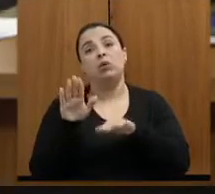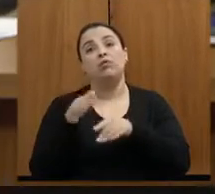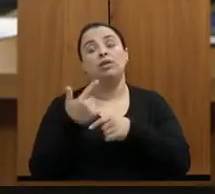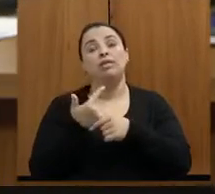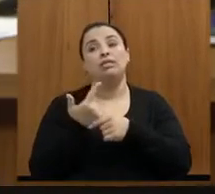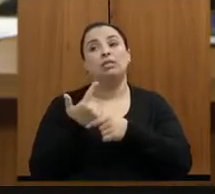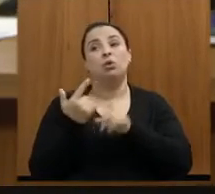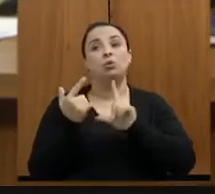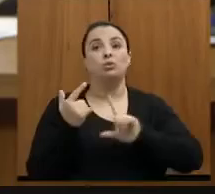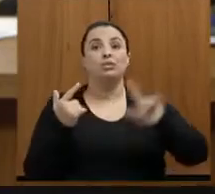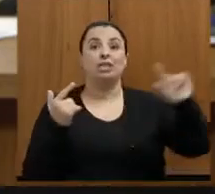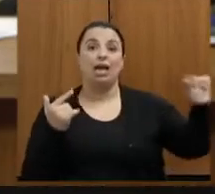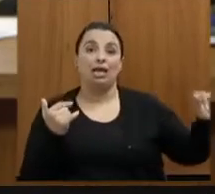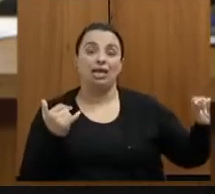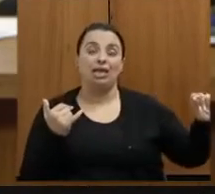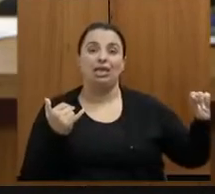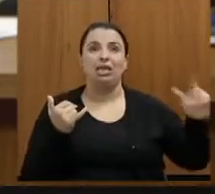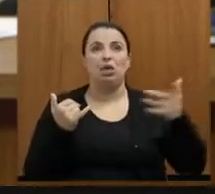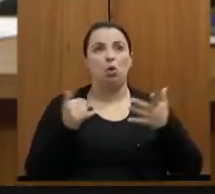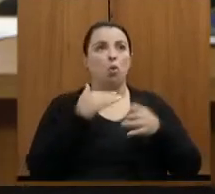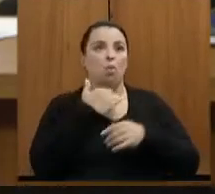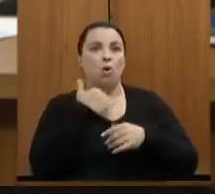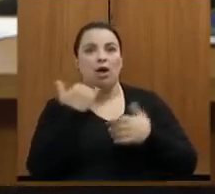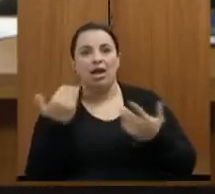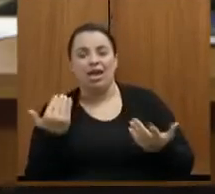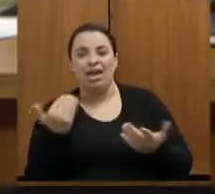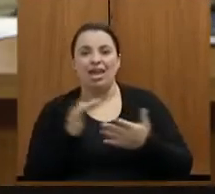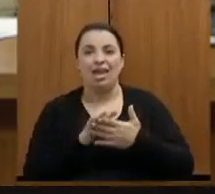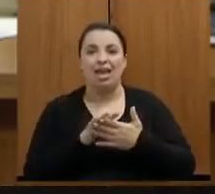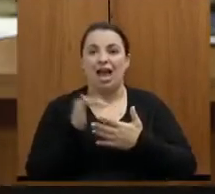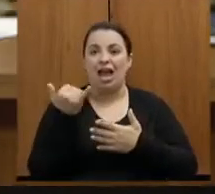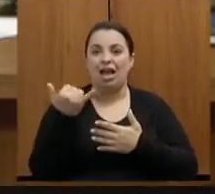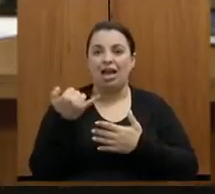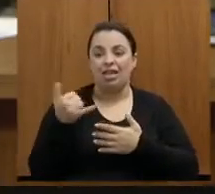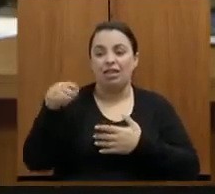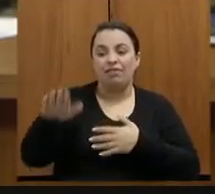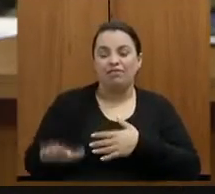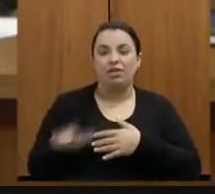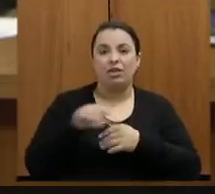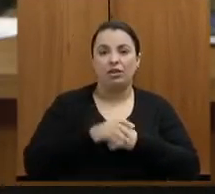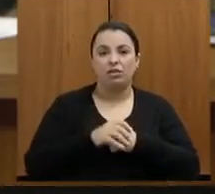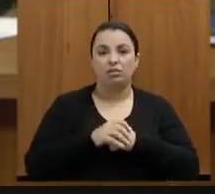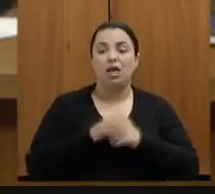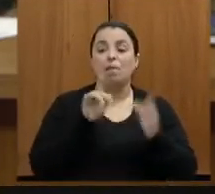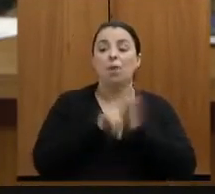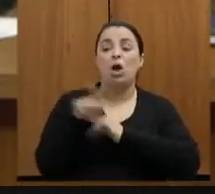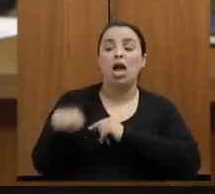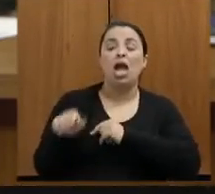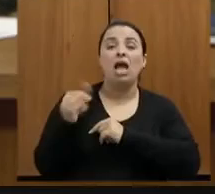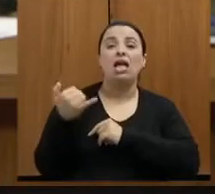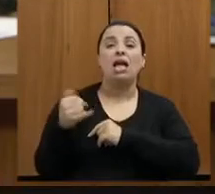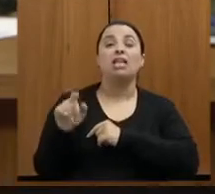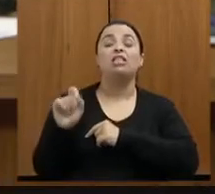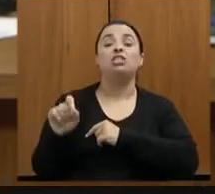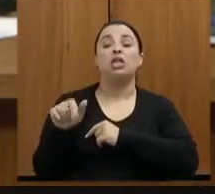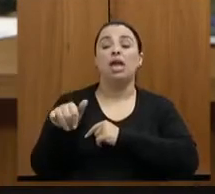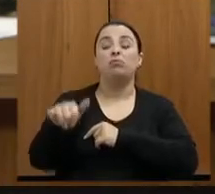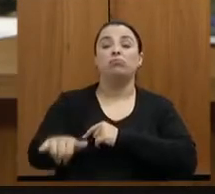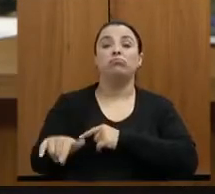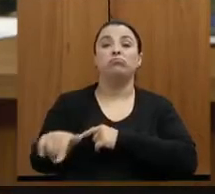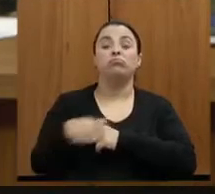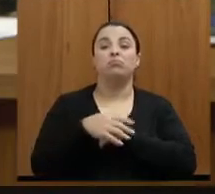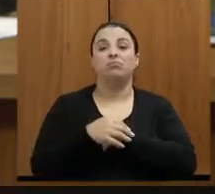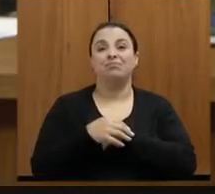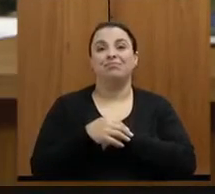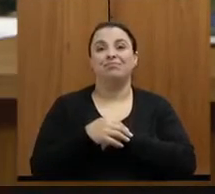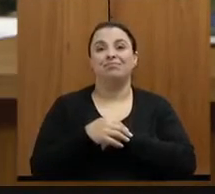me ausentar, me afastar, morrer, enfim, de alguma forma a caneta fica aqui. De quem é essa caneta? A caneta vai ficar, aparentemente, na posse de